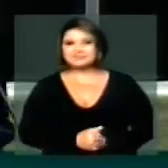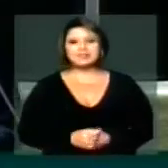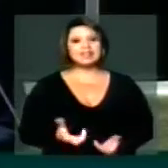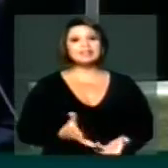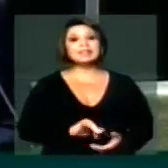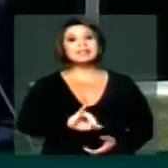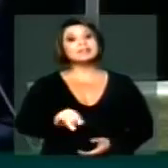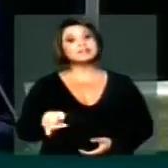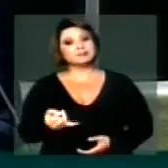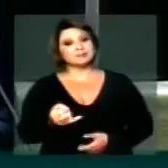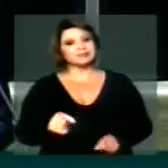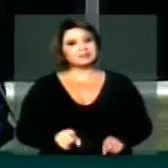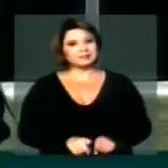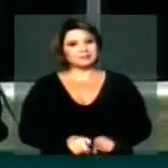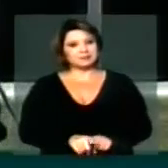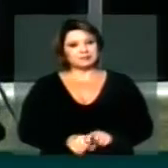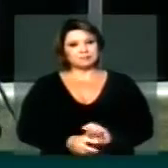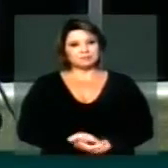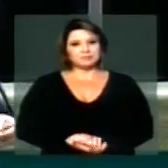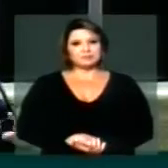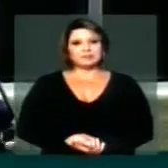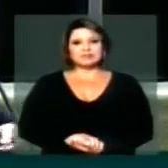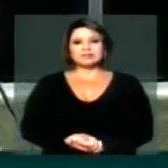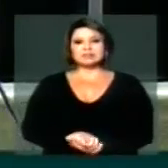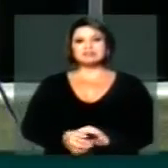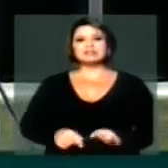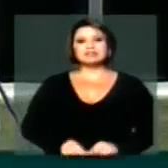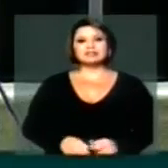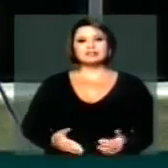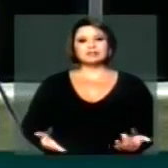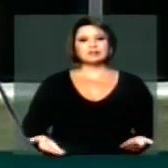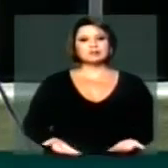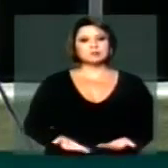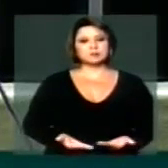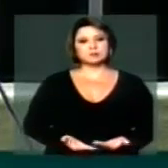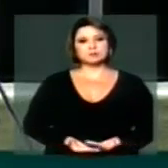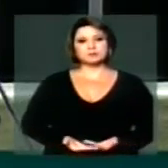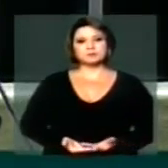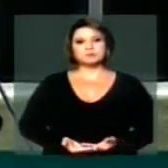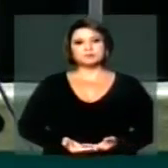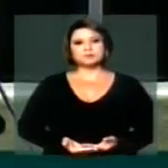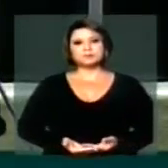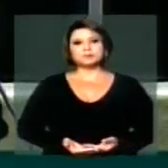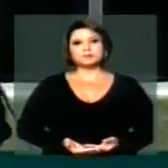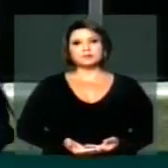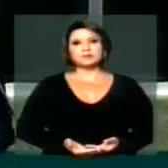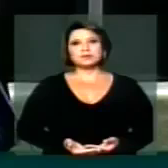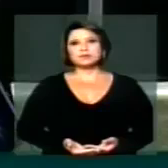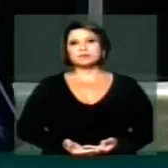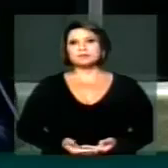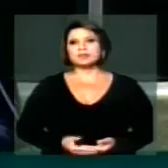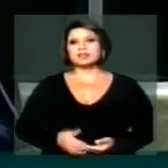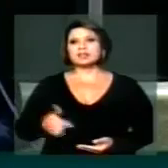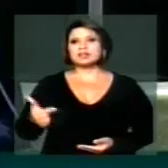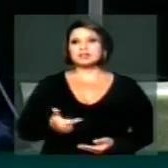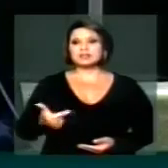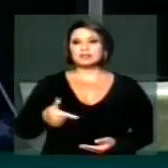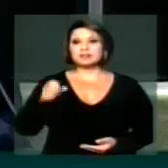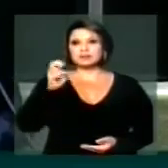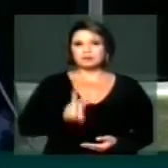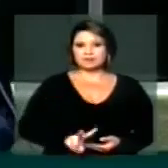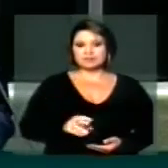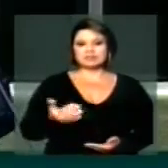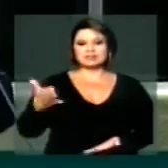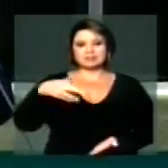e quero aproveitar esta circunstância de pela segunda vez vir a